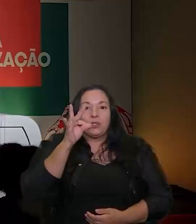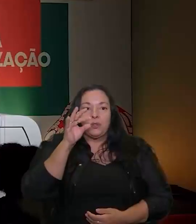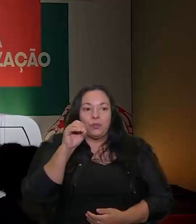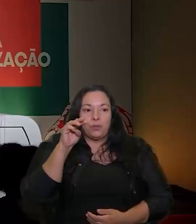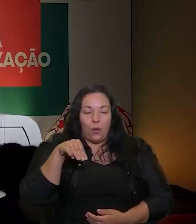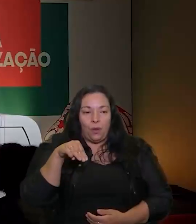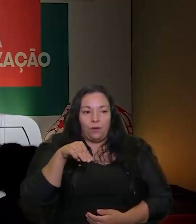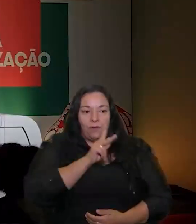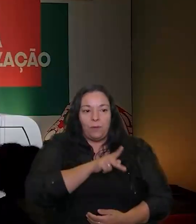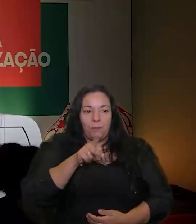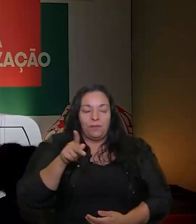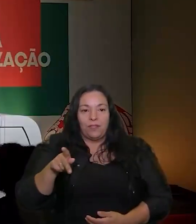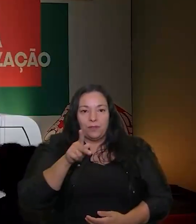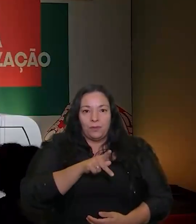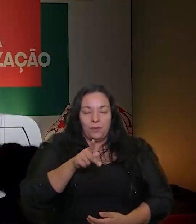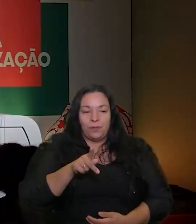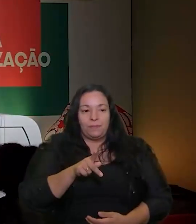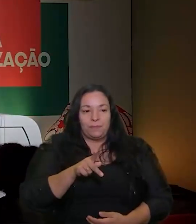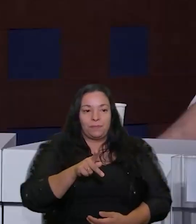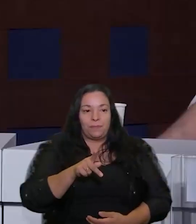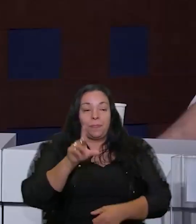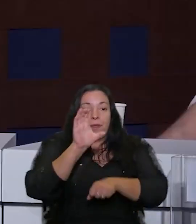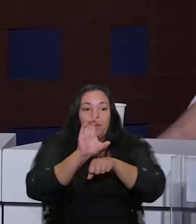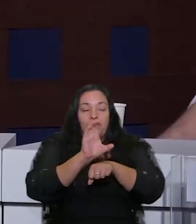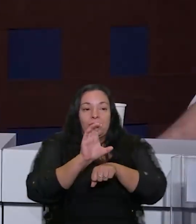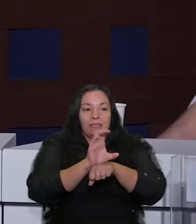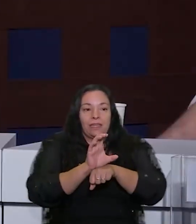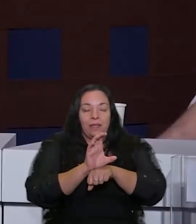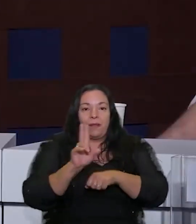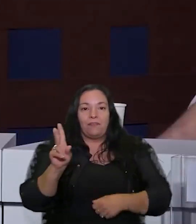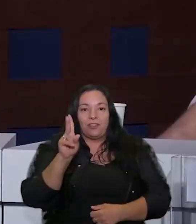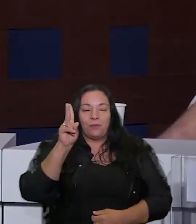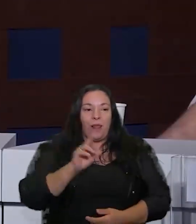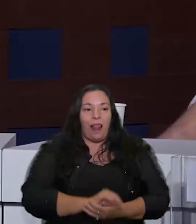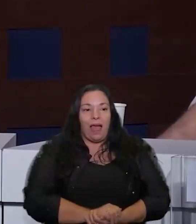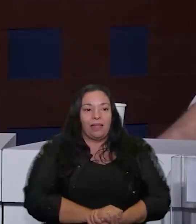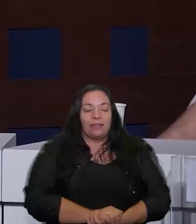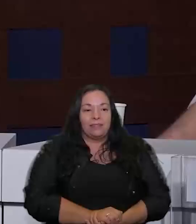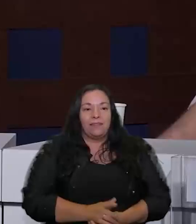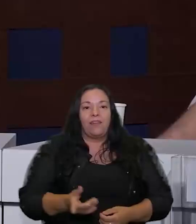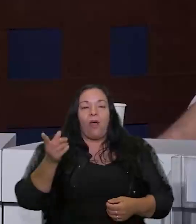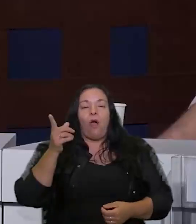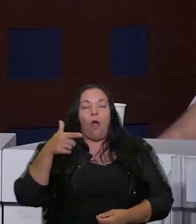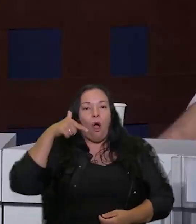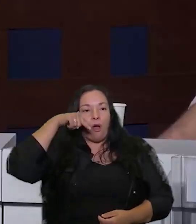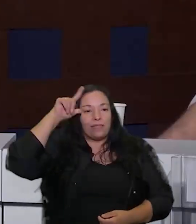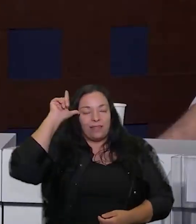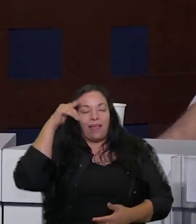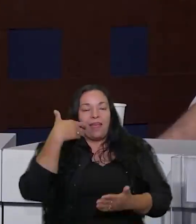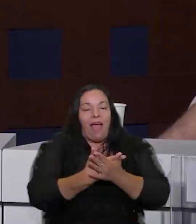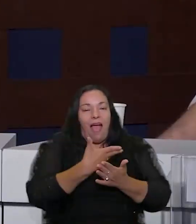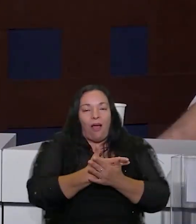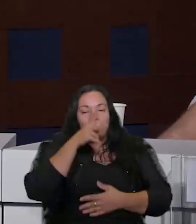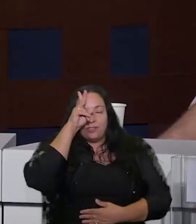foi meu professor no cursinho pré-vestibular, Alexandre Gama, que estava aqui ontem, e deu uma aula maravilhosa de